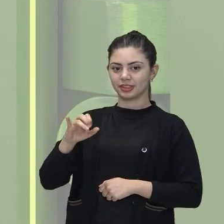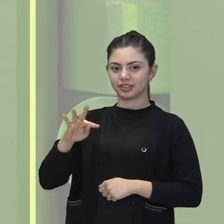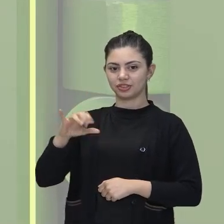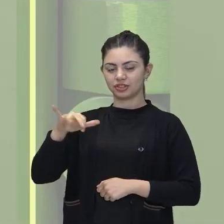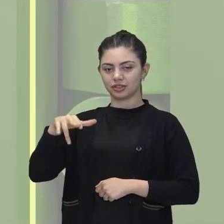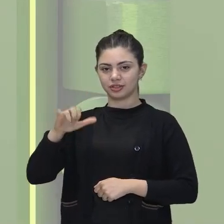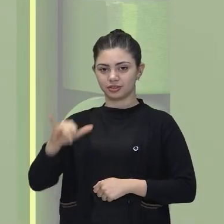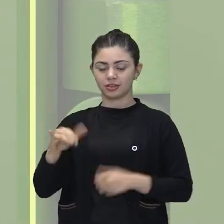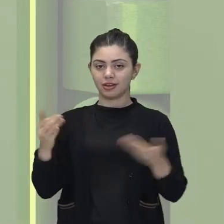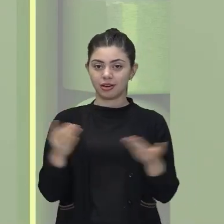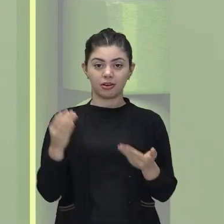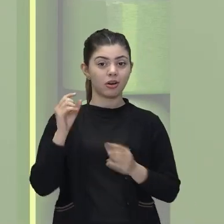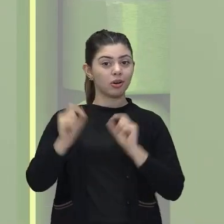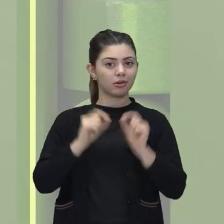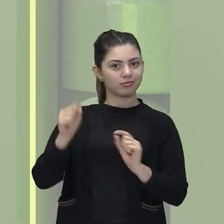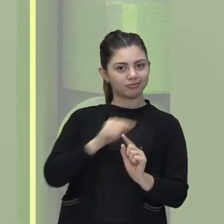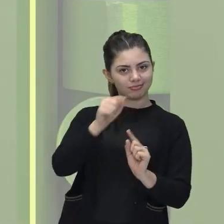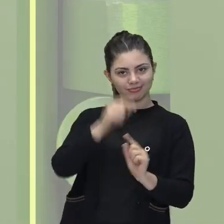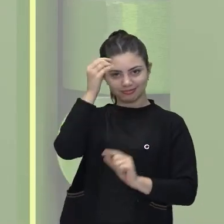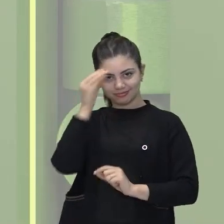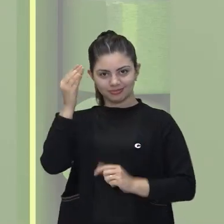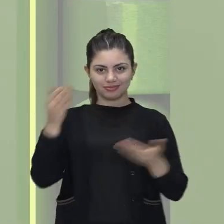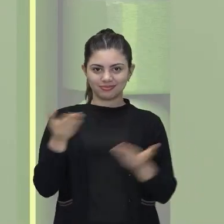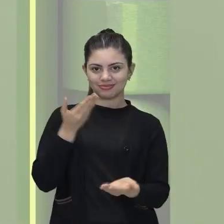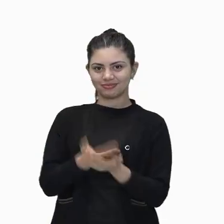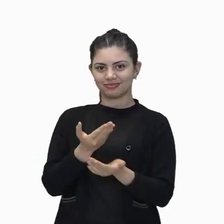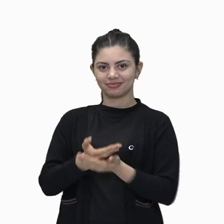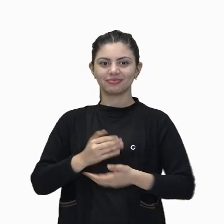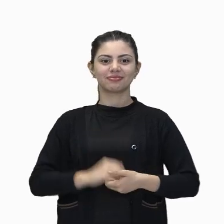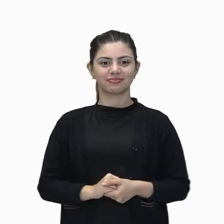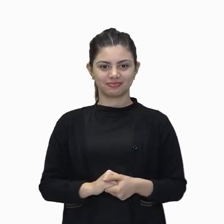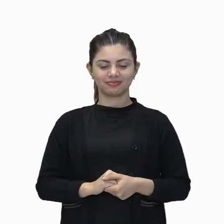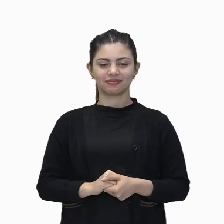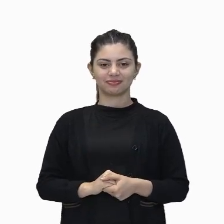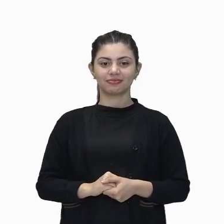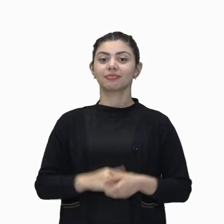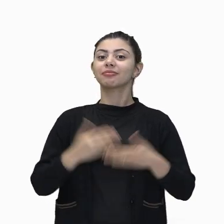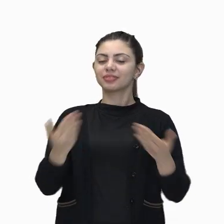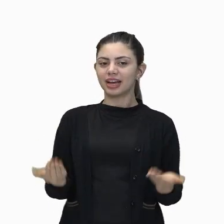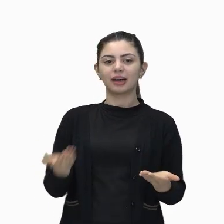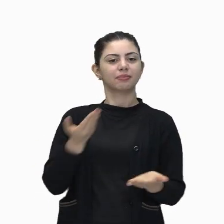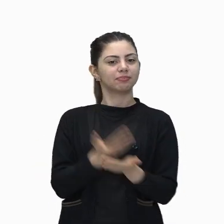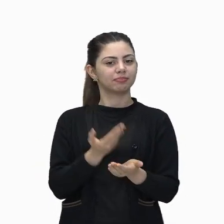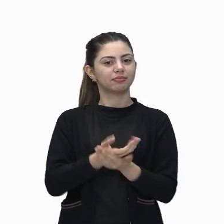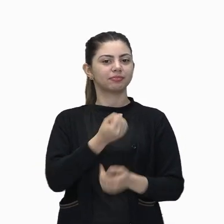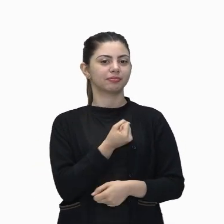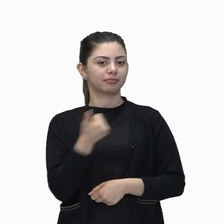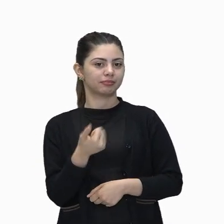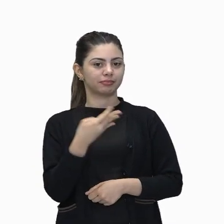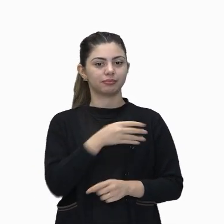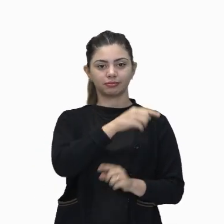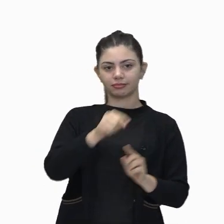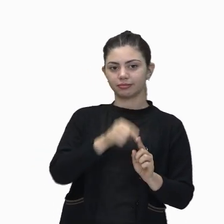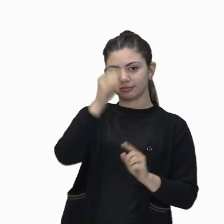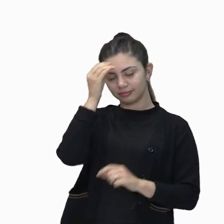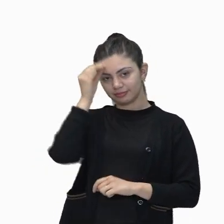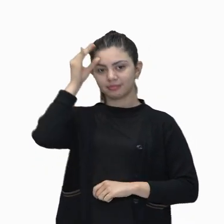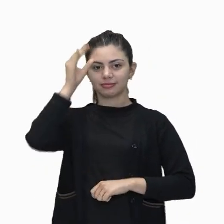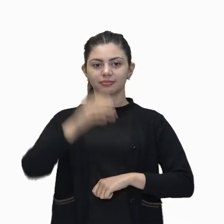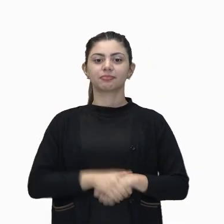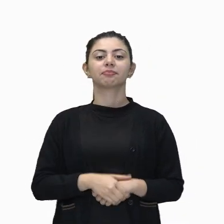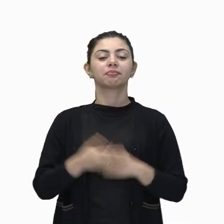Marques e agora vamos ver qual é o objeto de conhecimento dessa nossa aula. Essa é a aula de número 14, objeto de